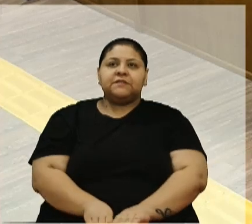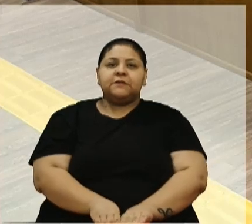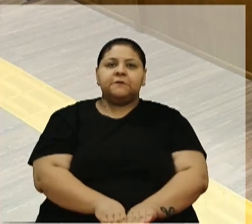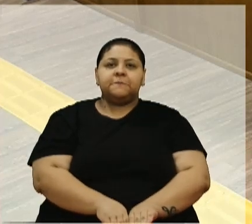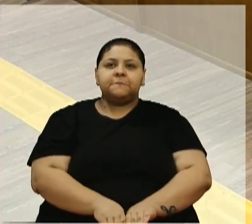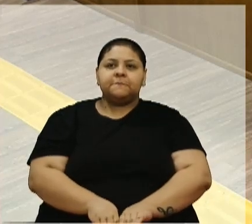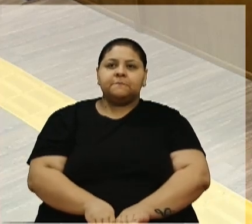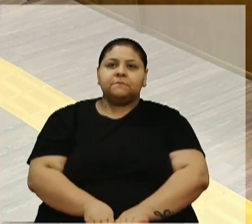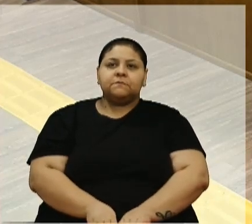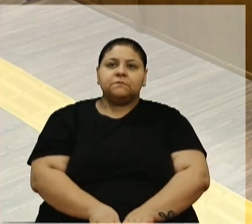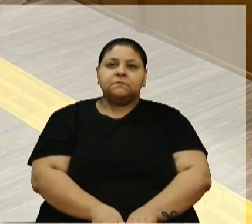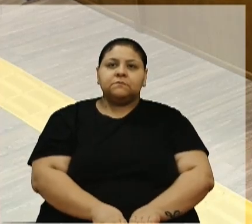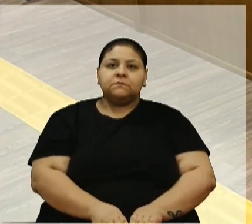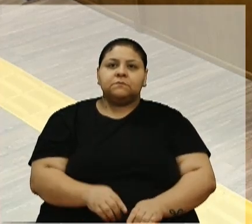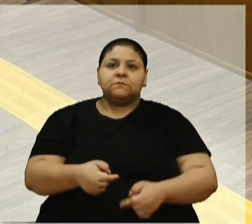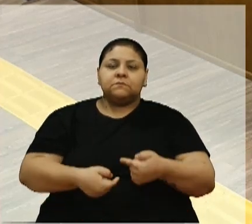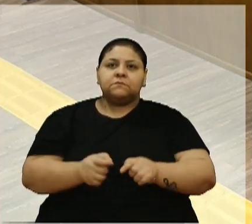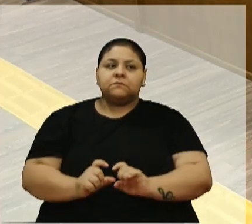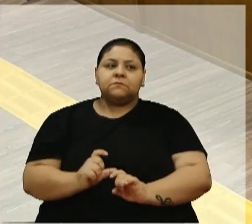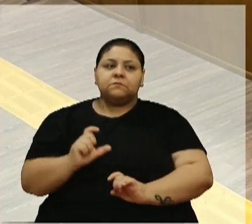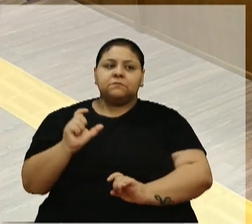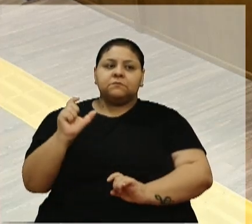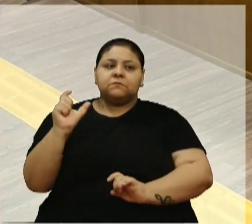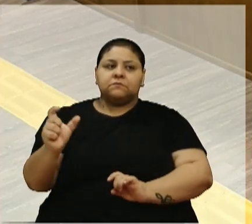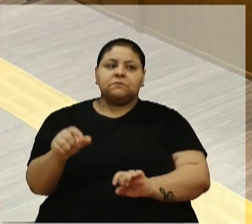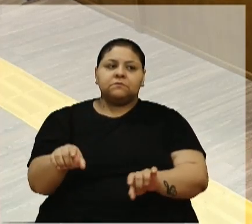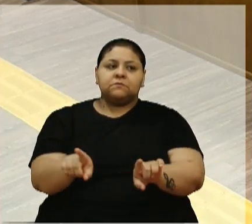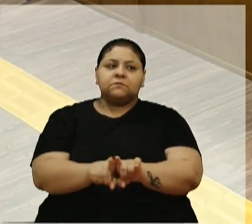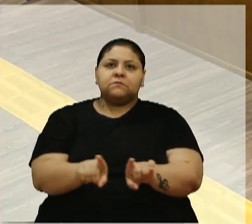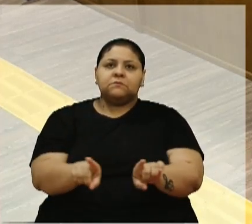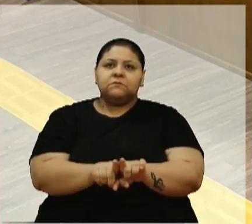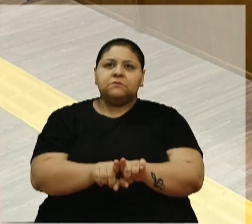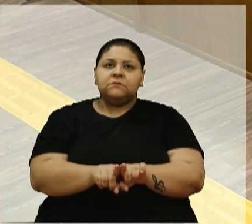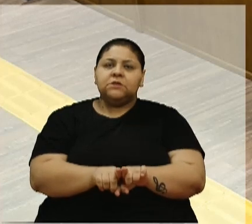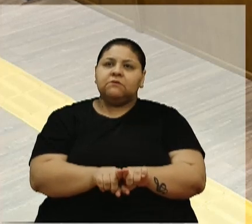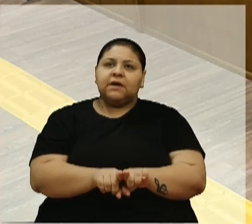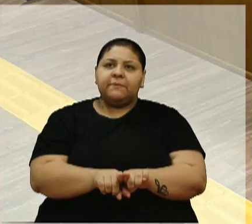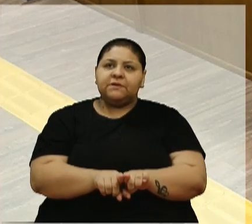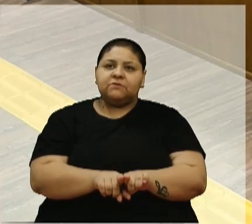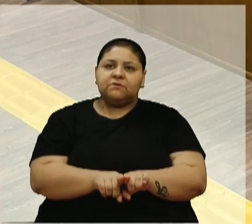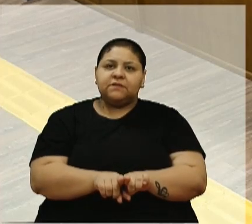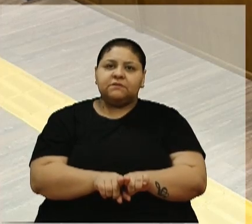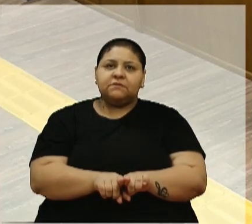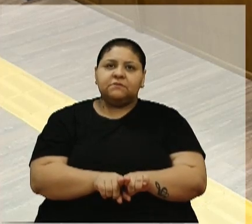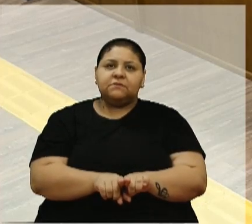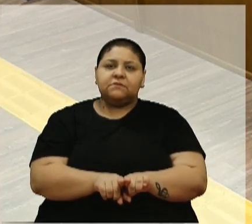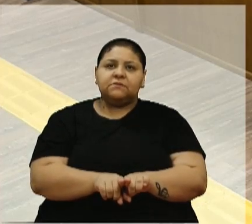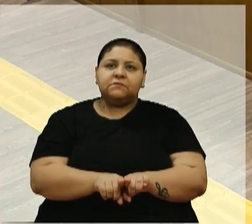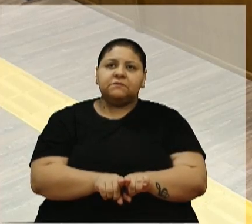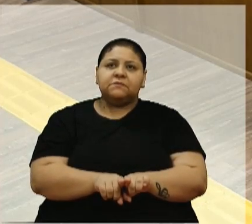Ainda em discussão, com a palavra a vereadora Rose Frigeri, na tribuna.